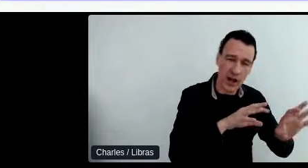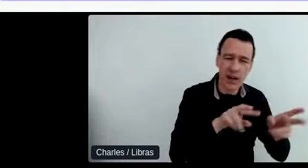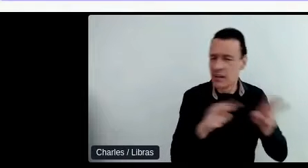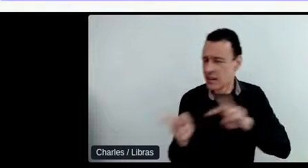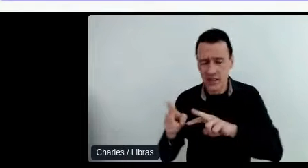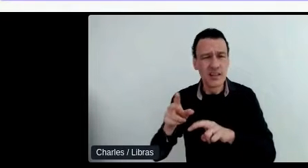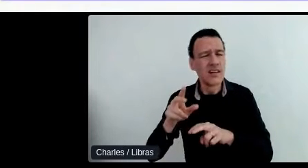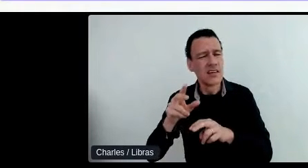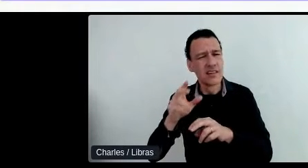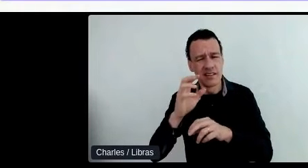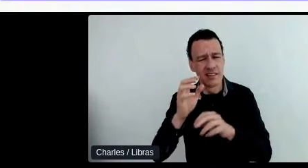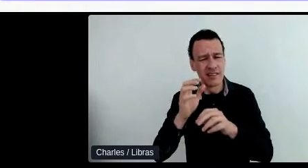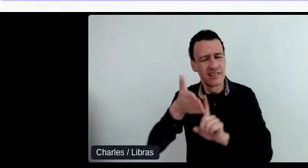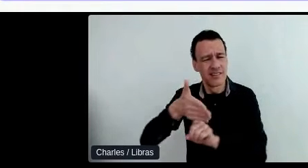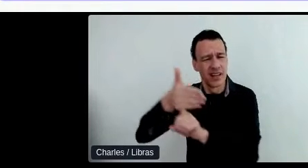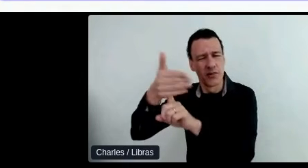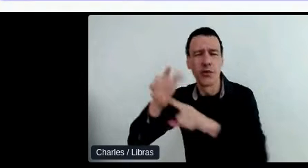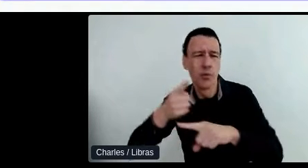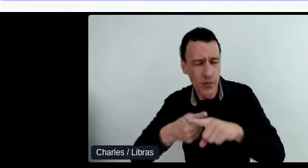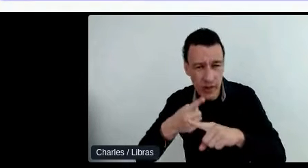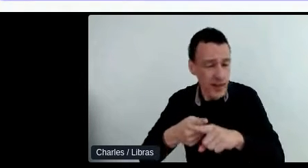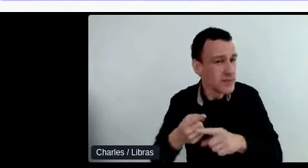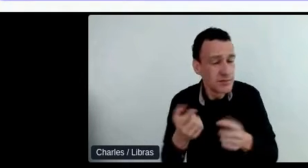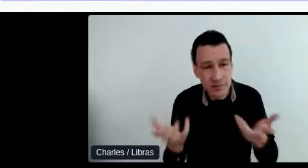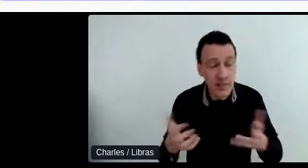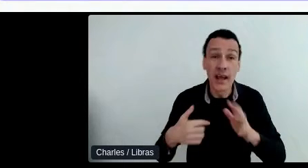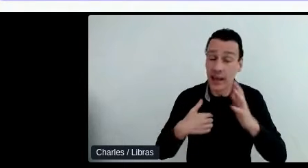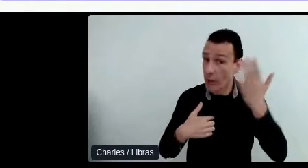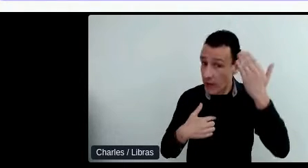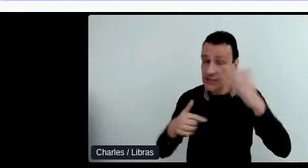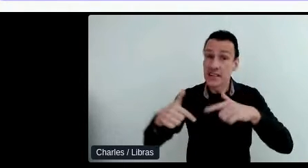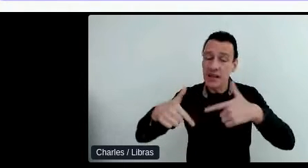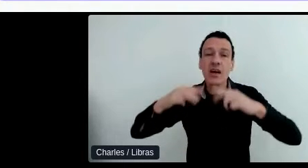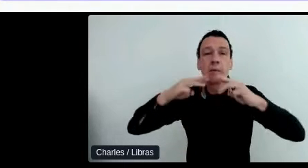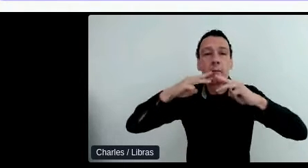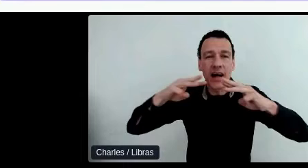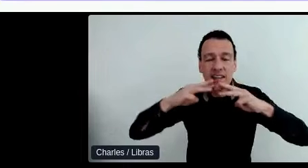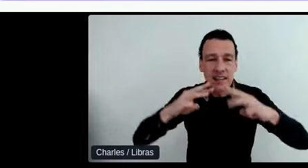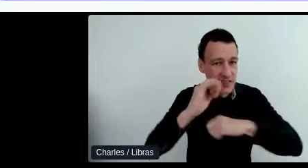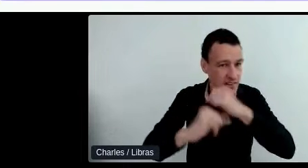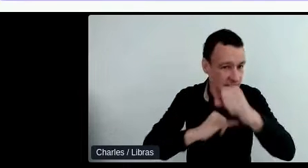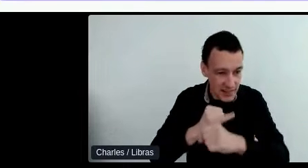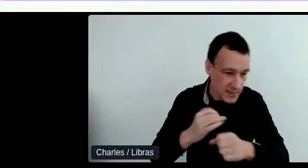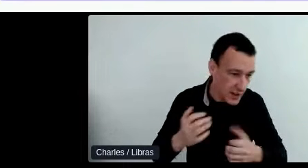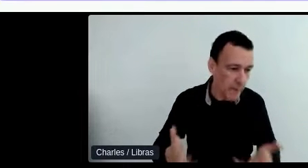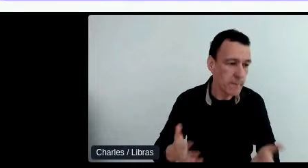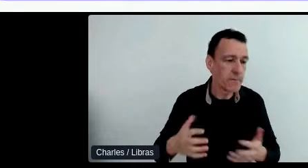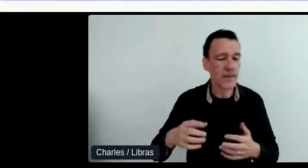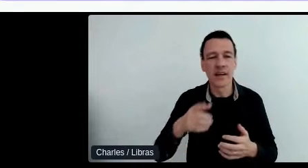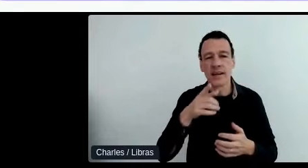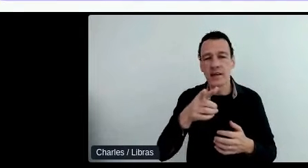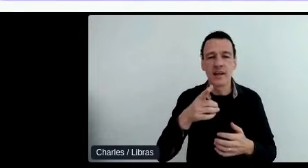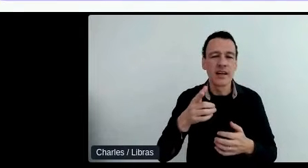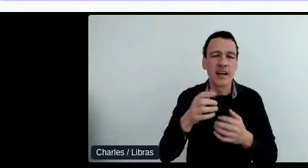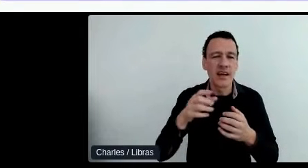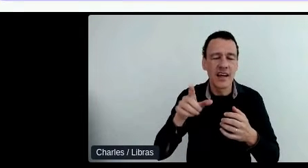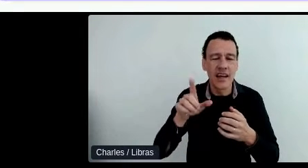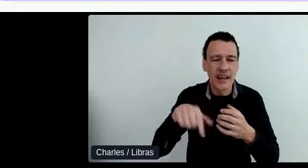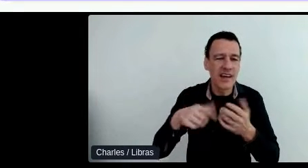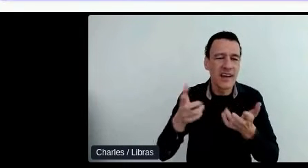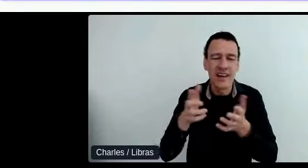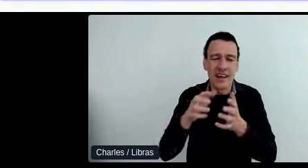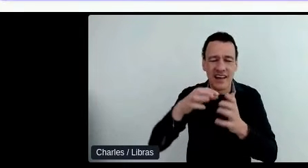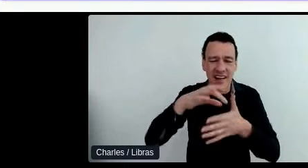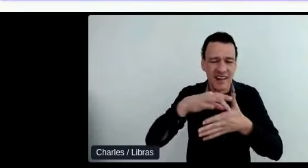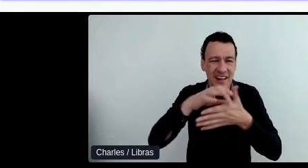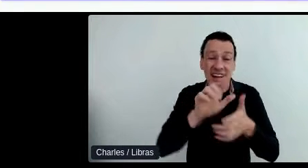marketing digital, trabalhava principalmente com digital analytics, segmentação de leads e UX writing.